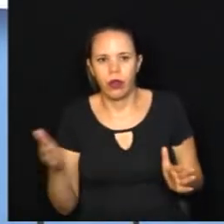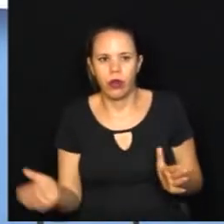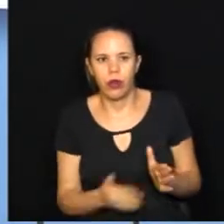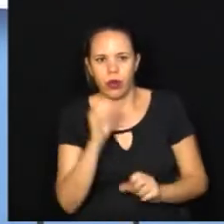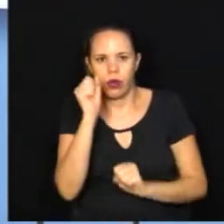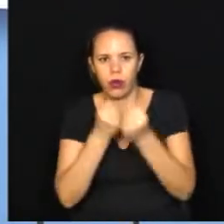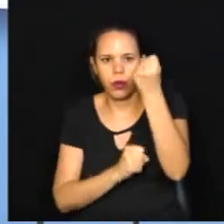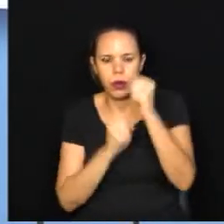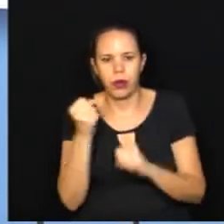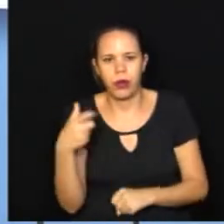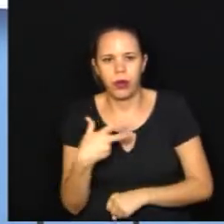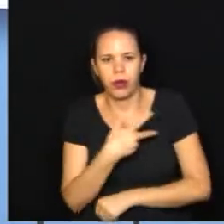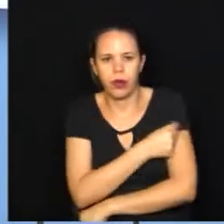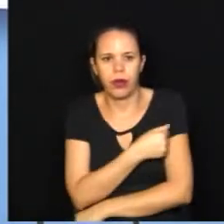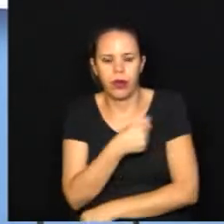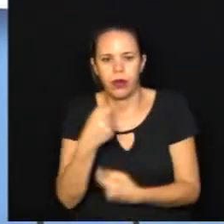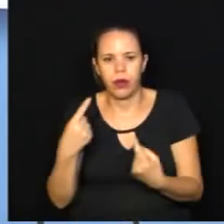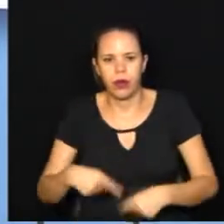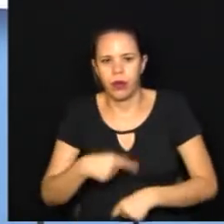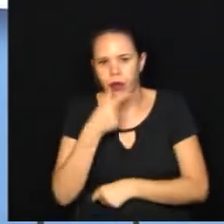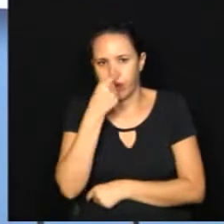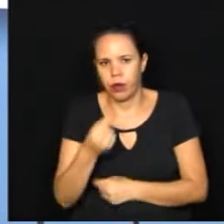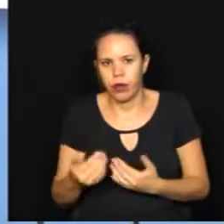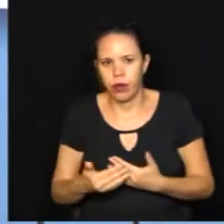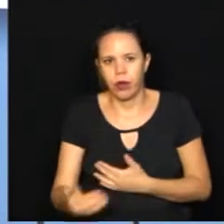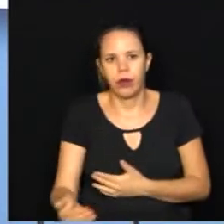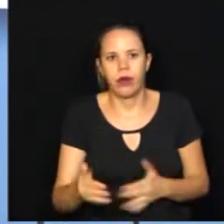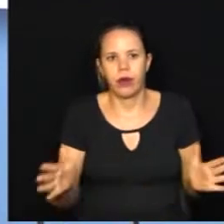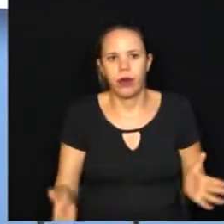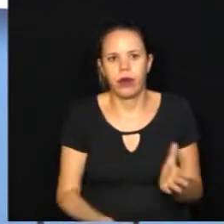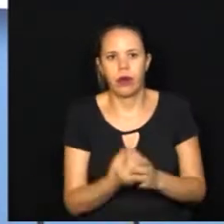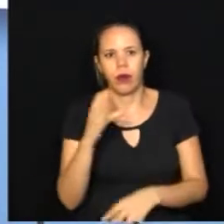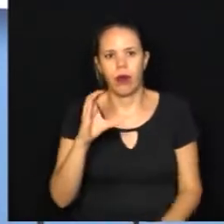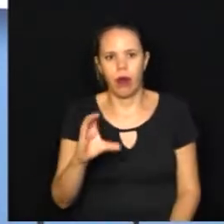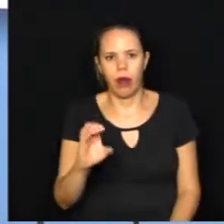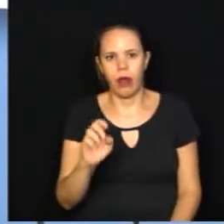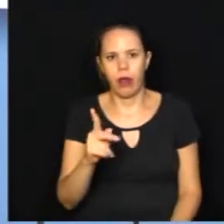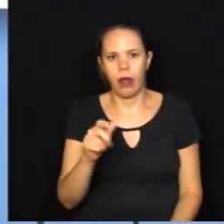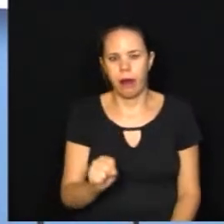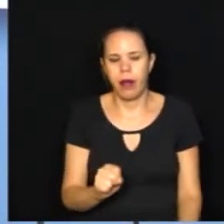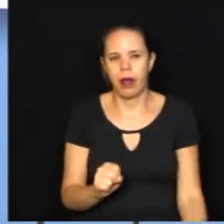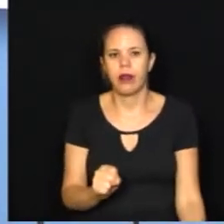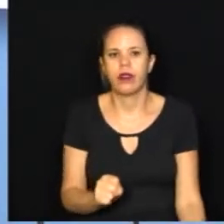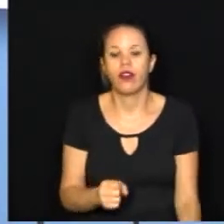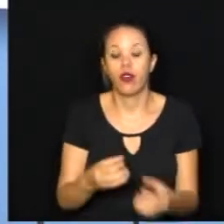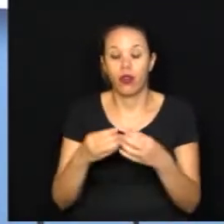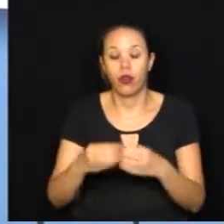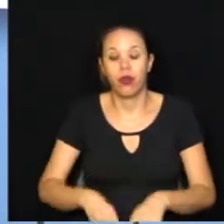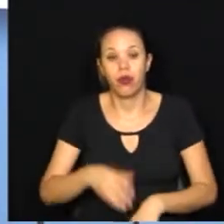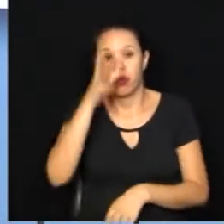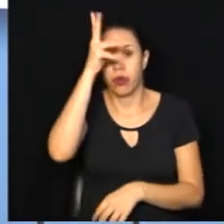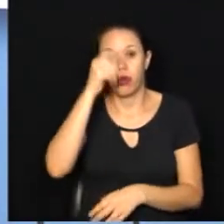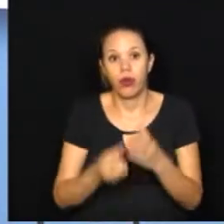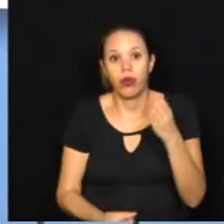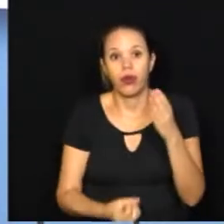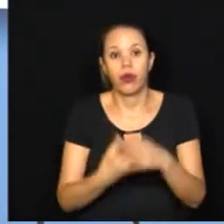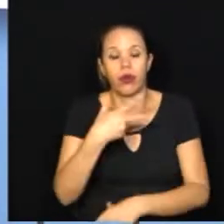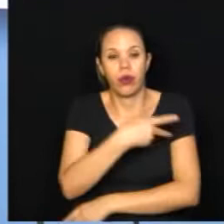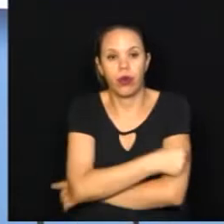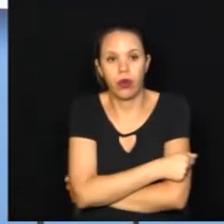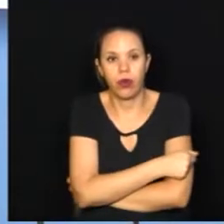de vacinas contra a gripe a partir do cultivo de cepas em ovos de galinha, que gera doses de